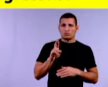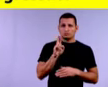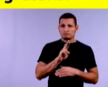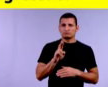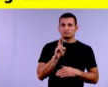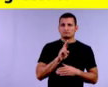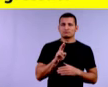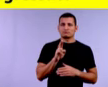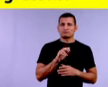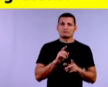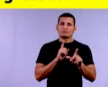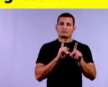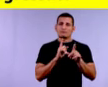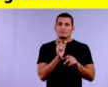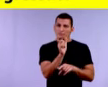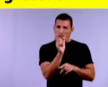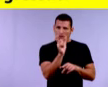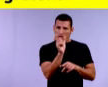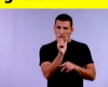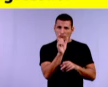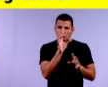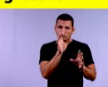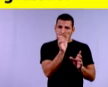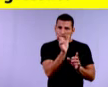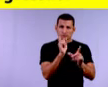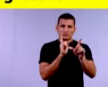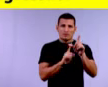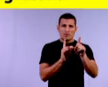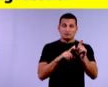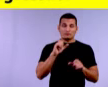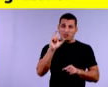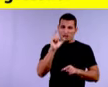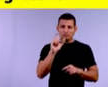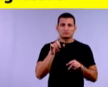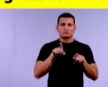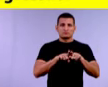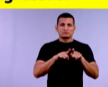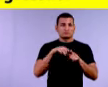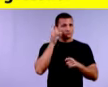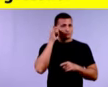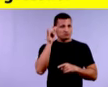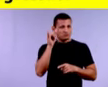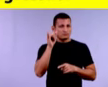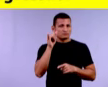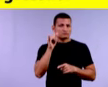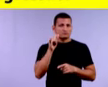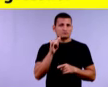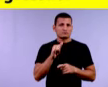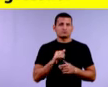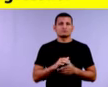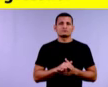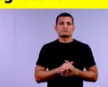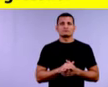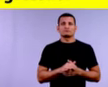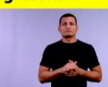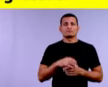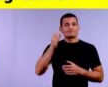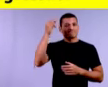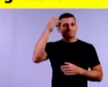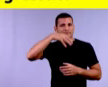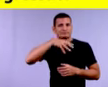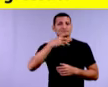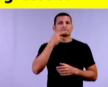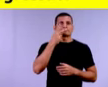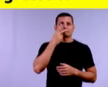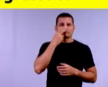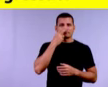inteiras com letras maiúsculas também se deve evitar, pois pode ser decodificado como uma agressão. Palavras maiúsculas no